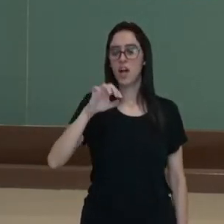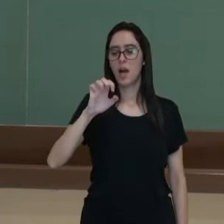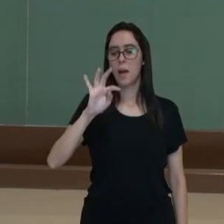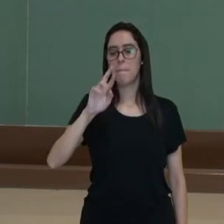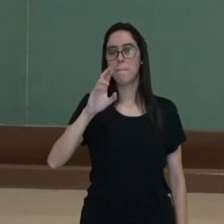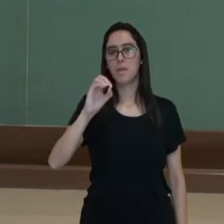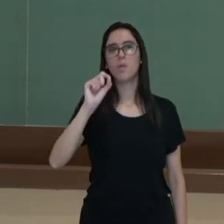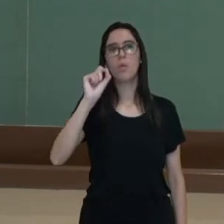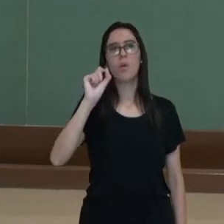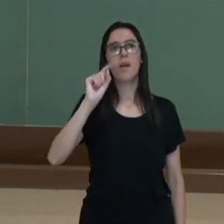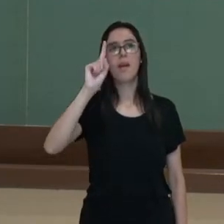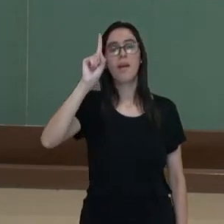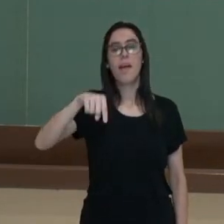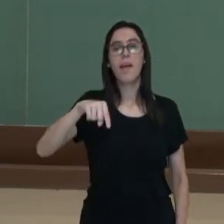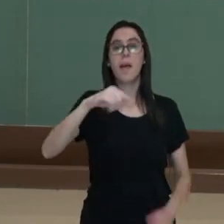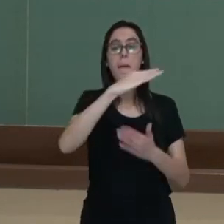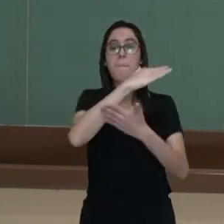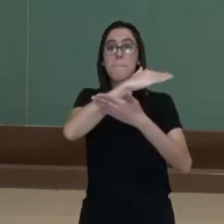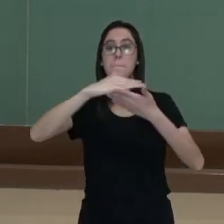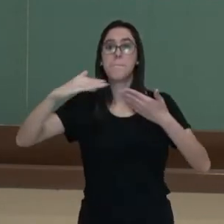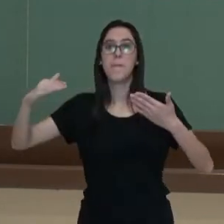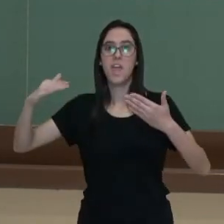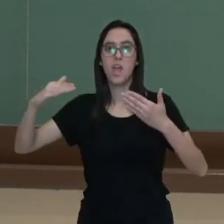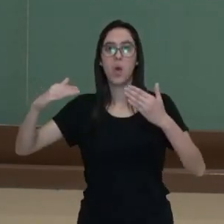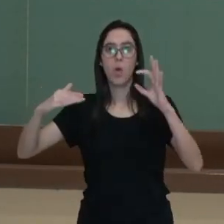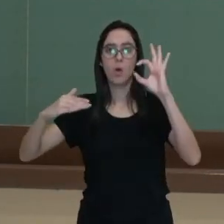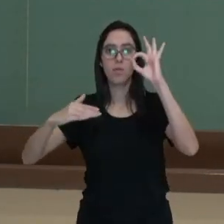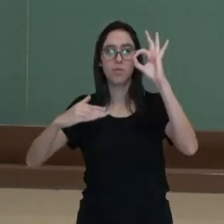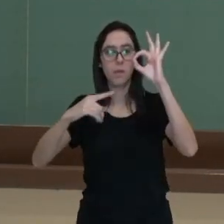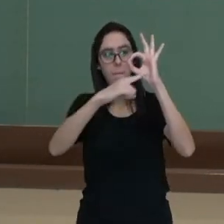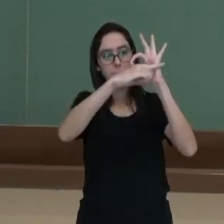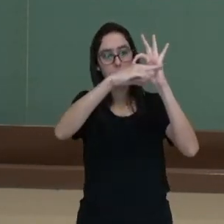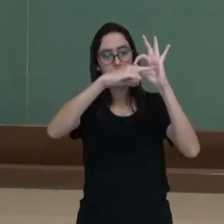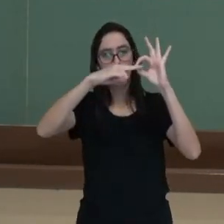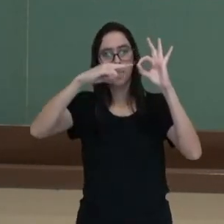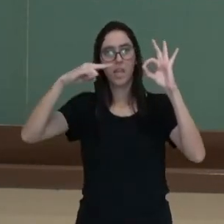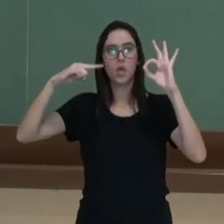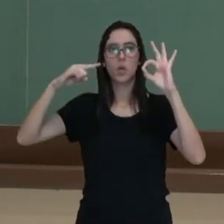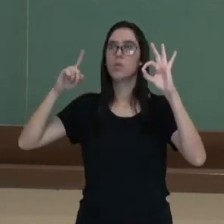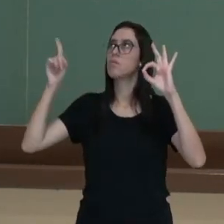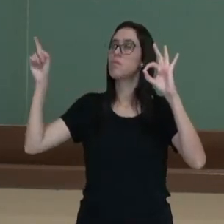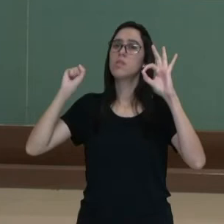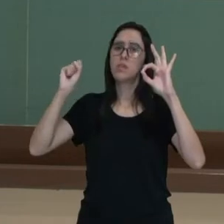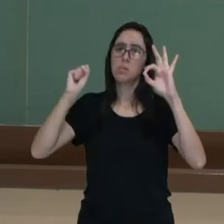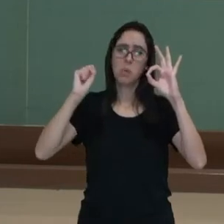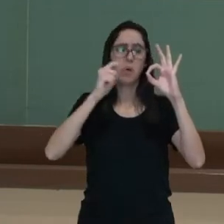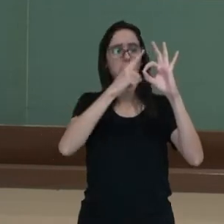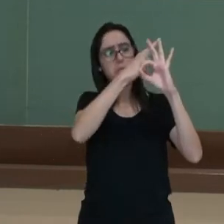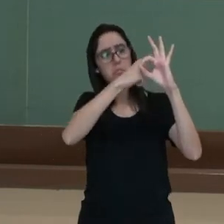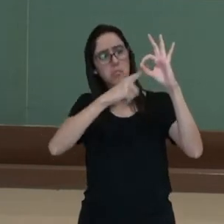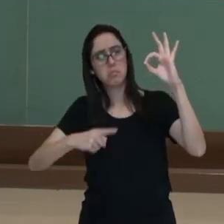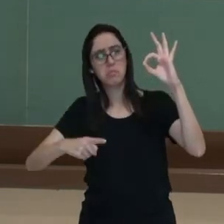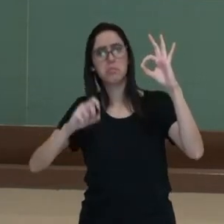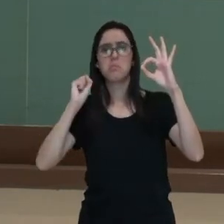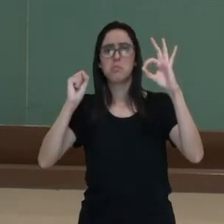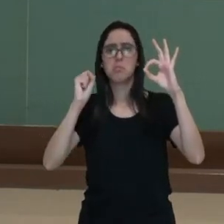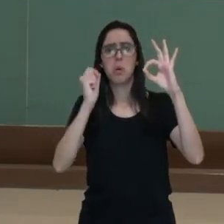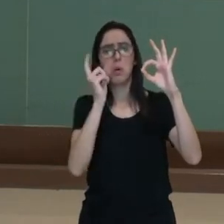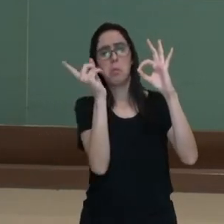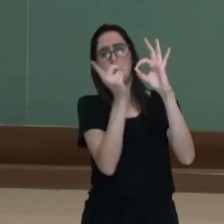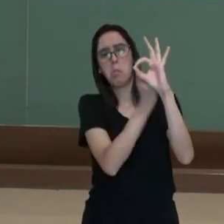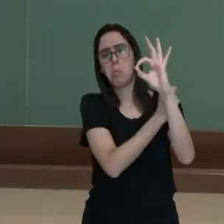no meio, ó. É a maior linha que eu consigo traçar lá dentro. Ó, pode ser assim, inclinada, ok? Fita métrica